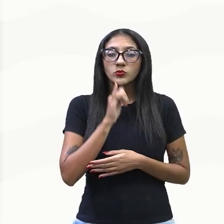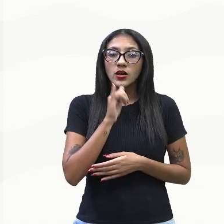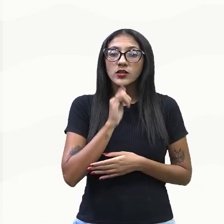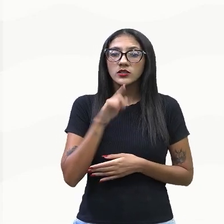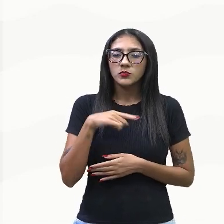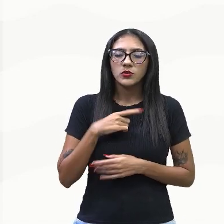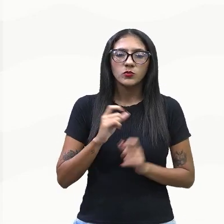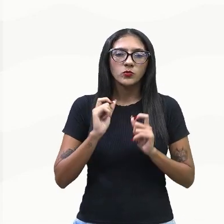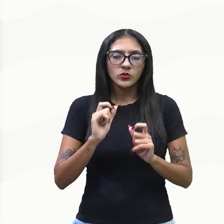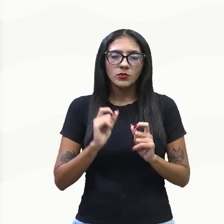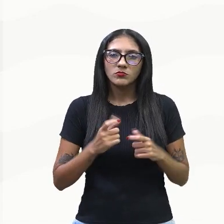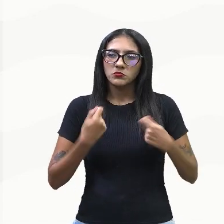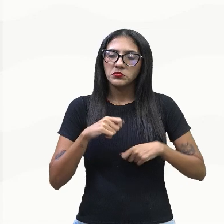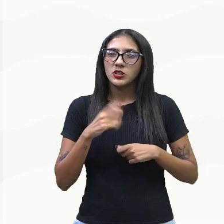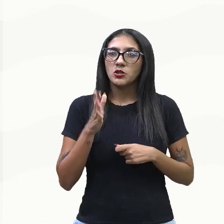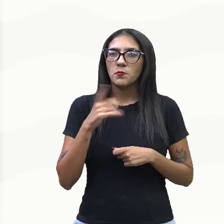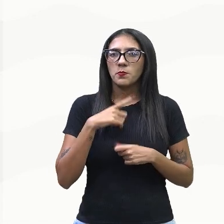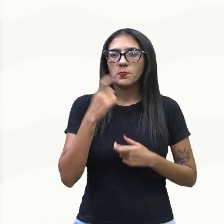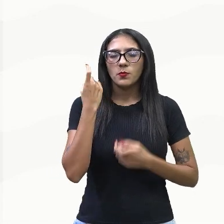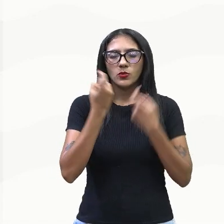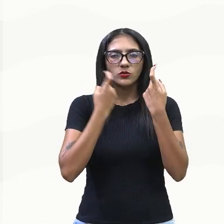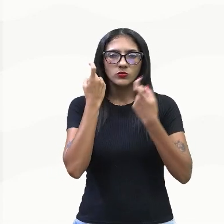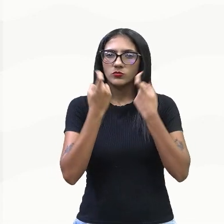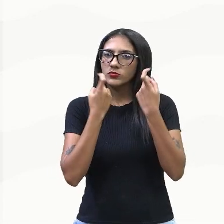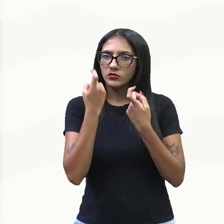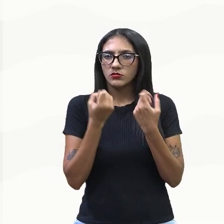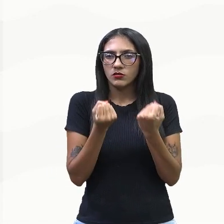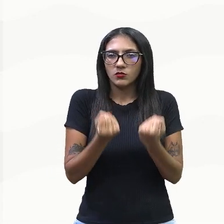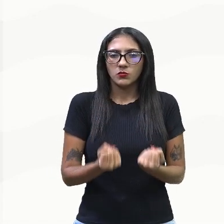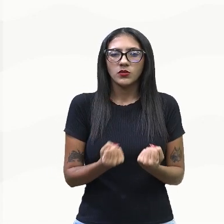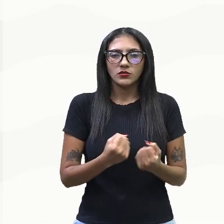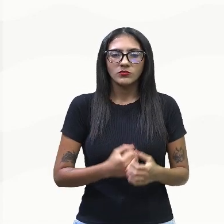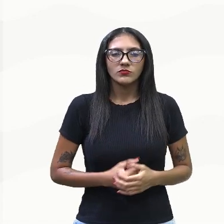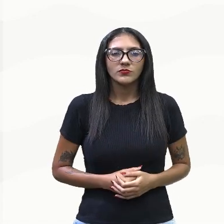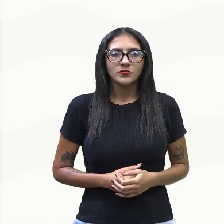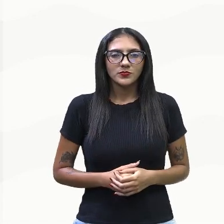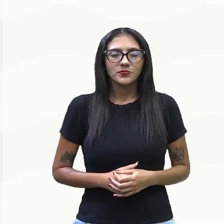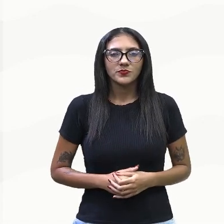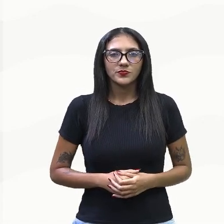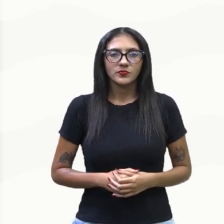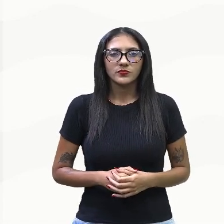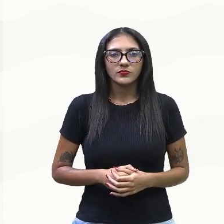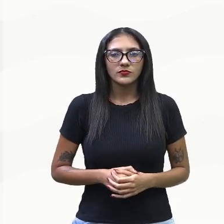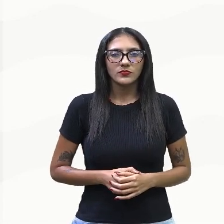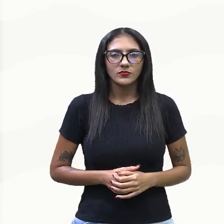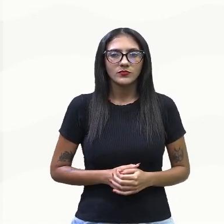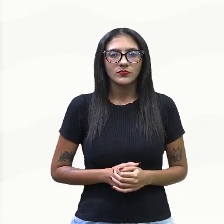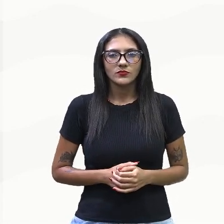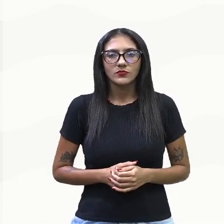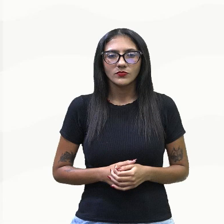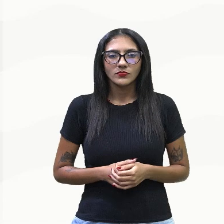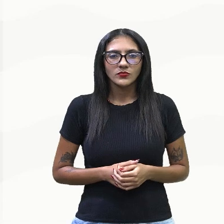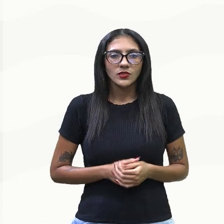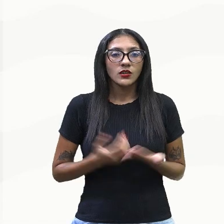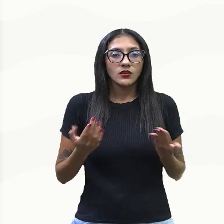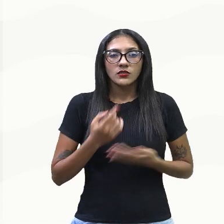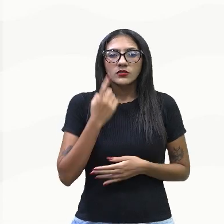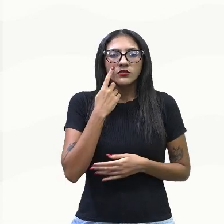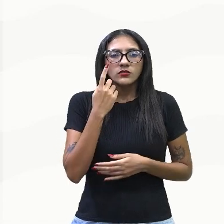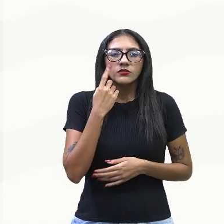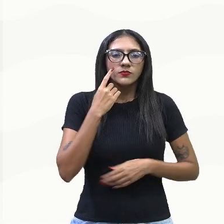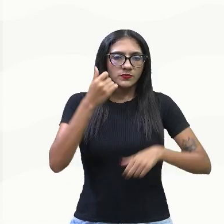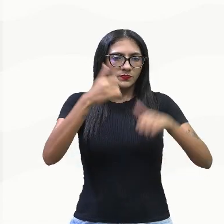com sobrepeso. Olha aí, que chato, né? Bom, agora vamos partir para a análise de